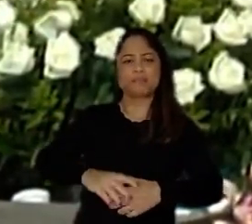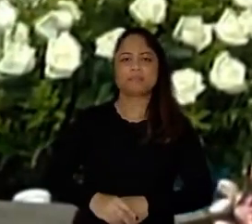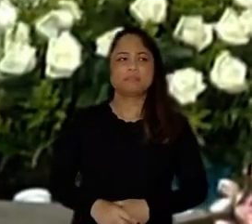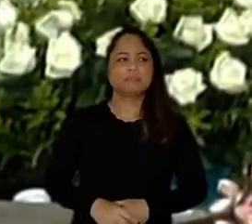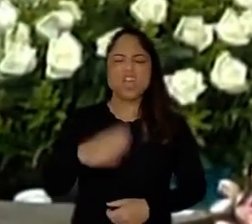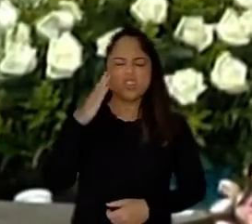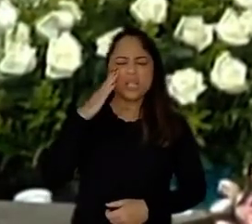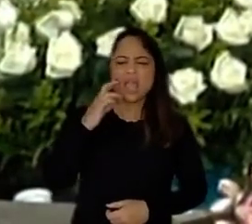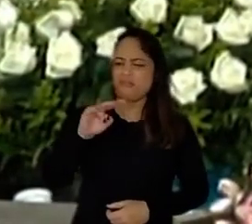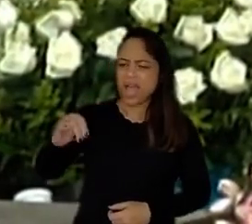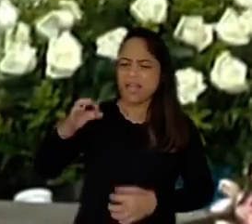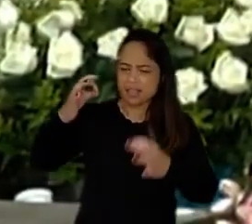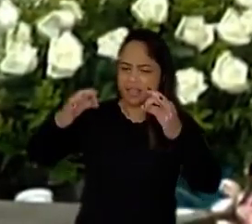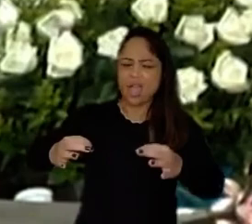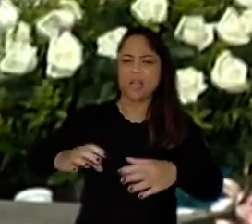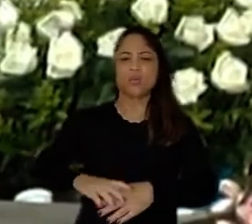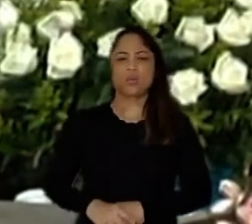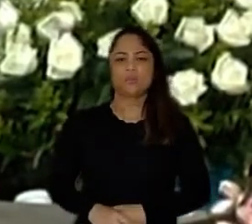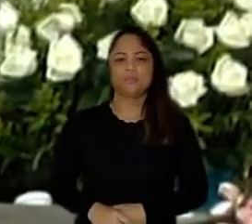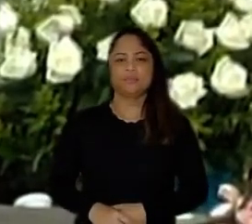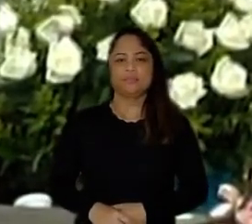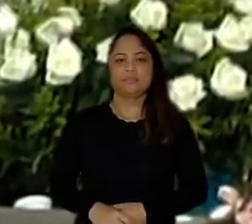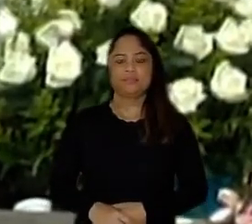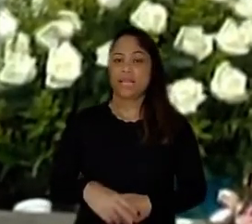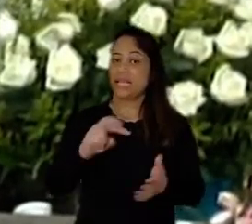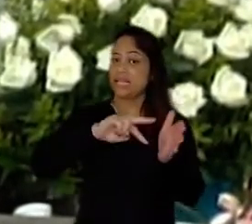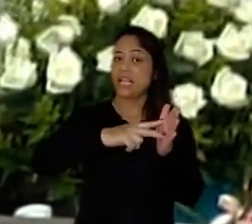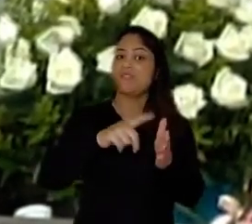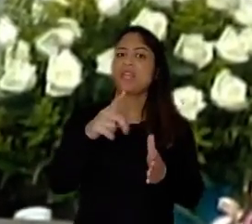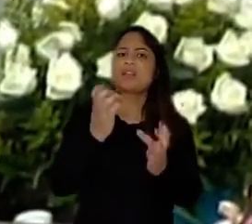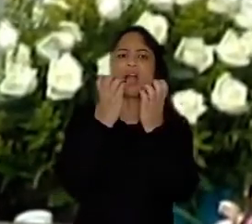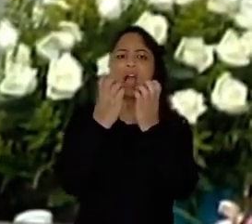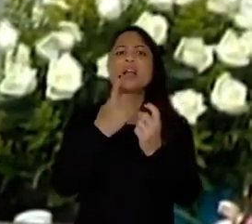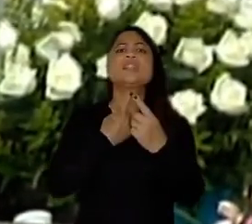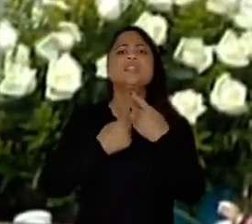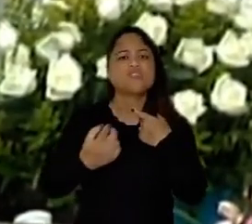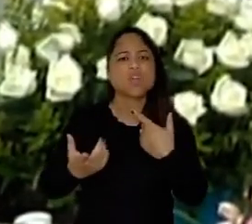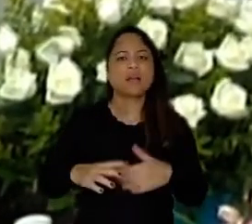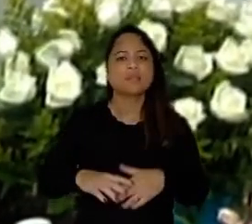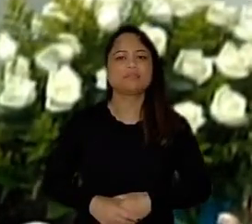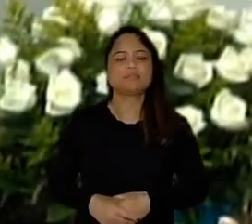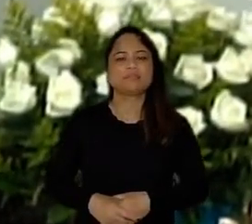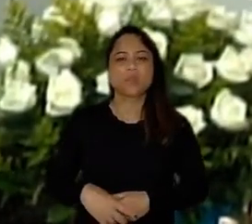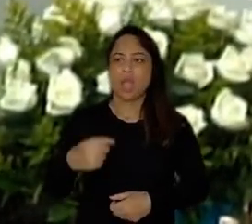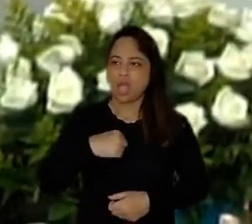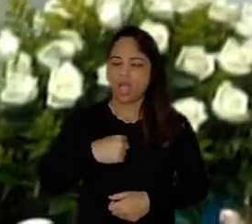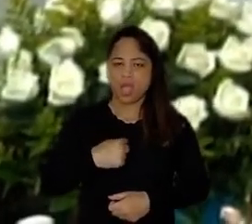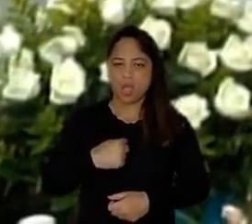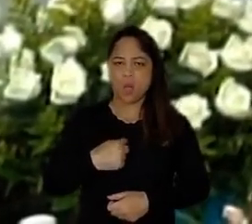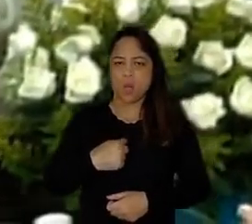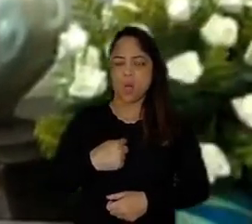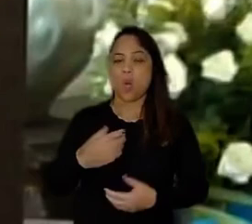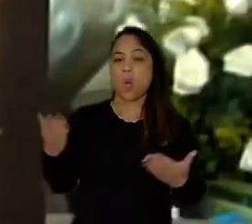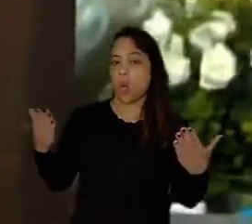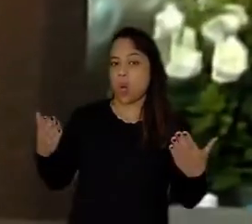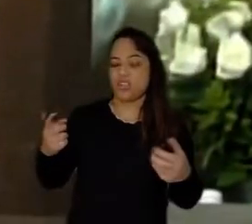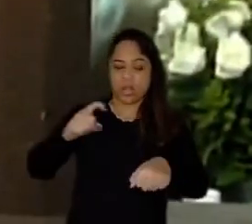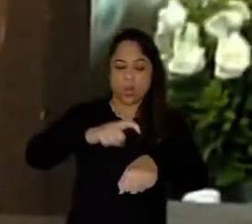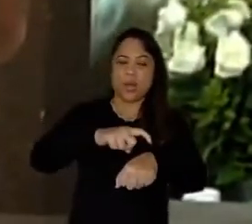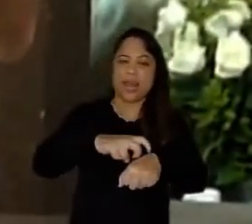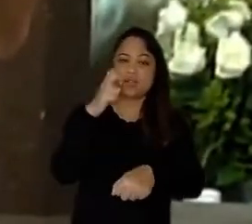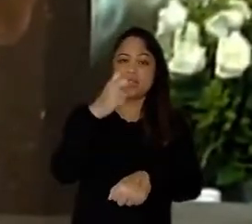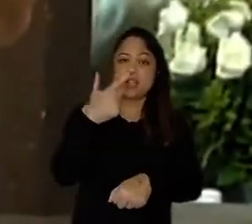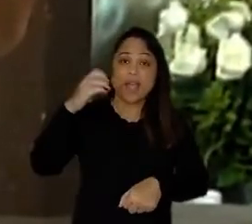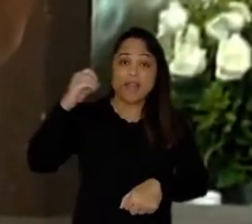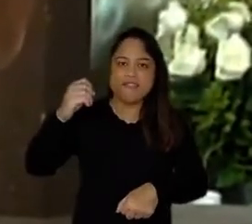dar certo de outro. Isso é expectativa. Eu preciso sair da minha casa lá em Minas Gerais. Eu saí hoje 5h20 da